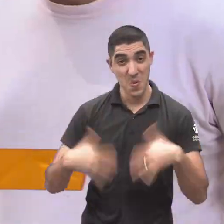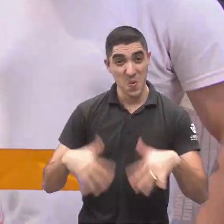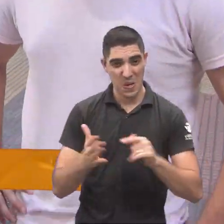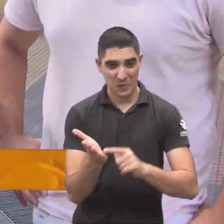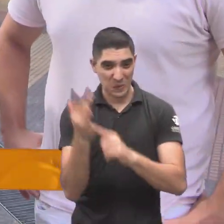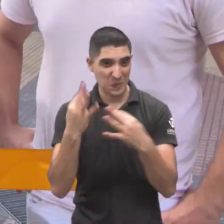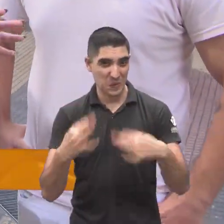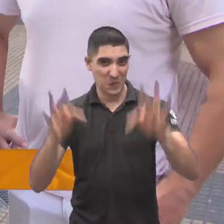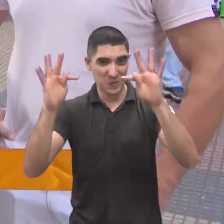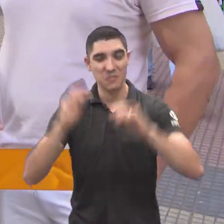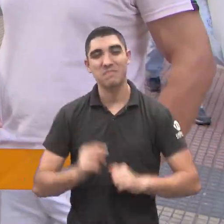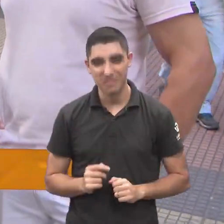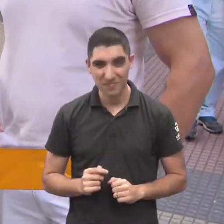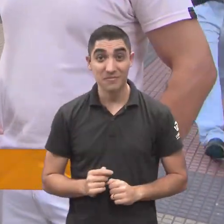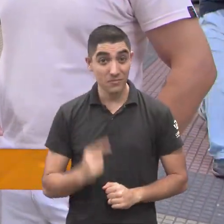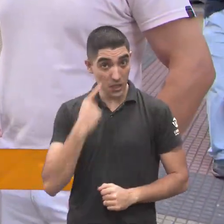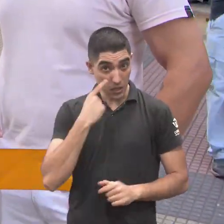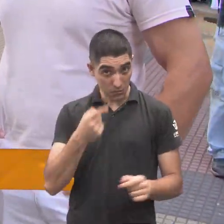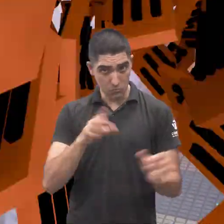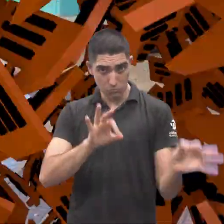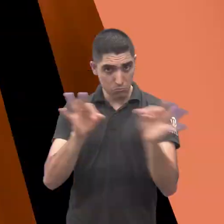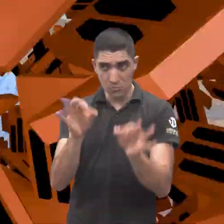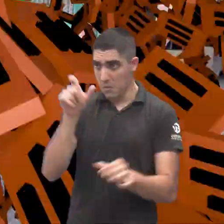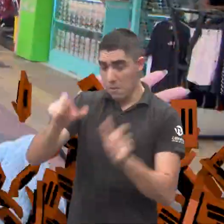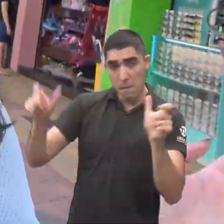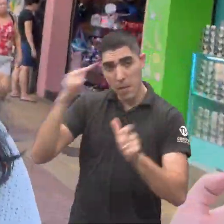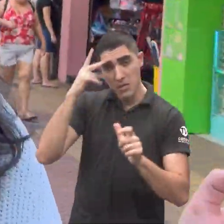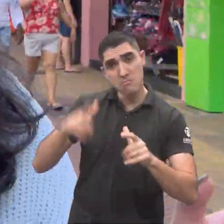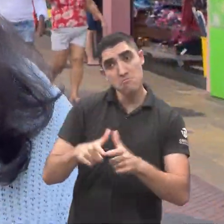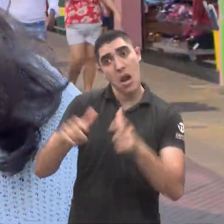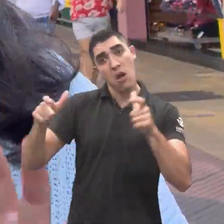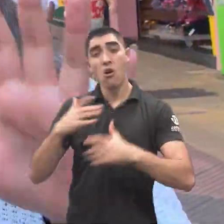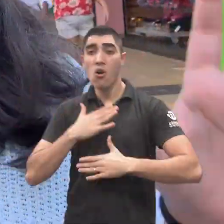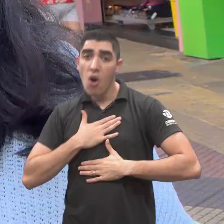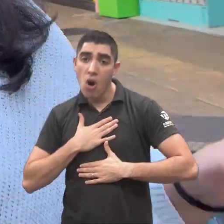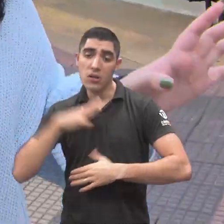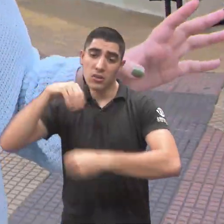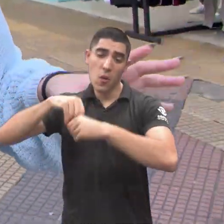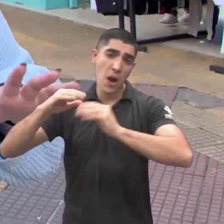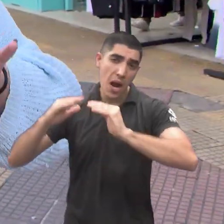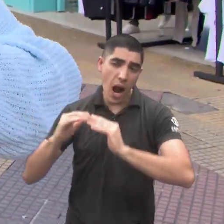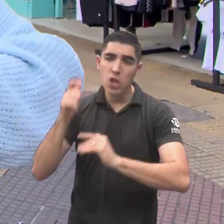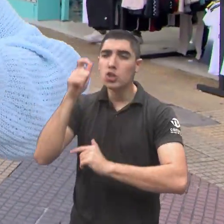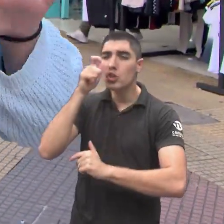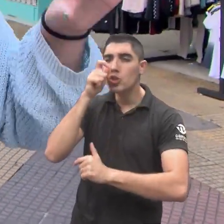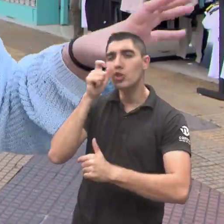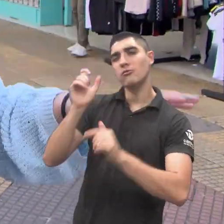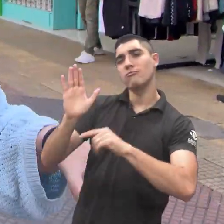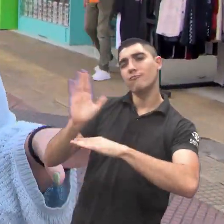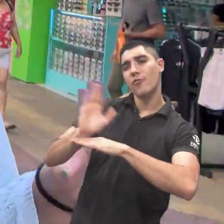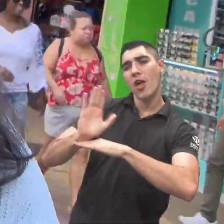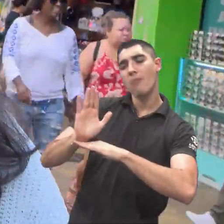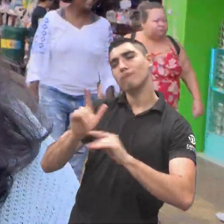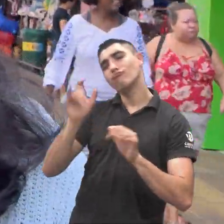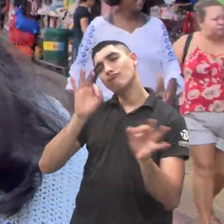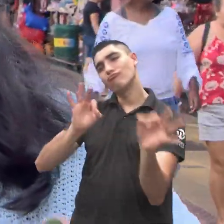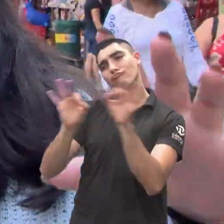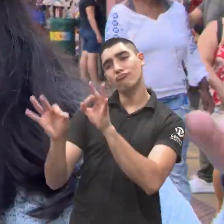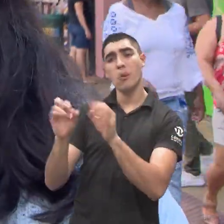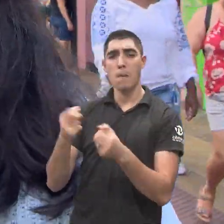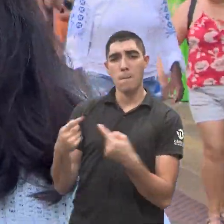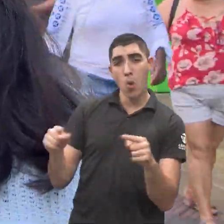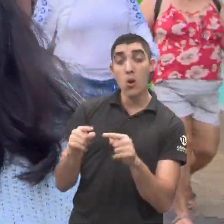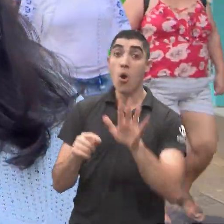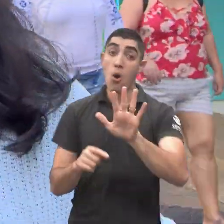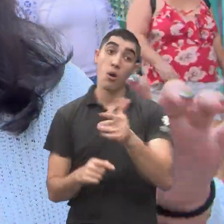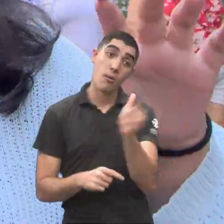Instagram. É isso, gente, casal aqui tá antenado. Bom, como a gente viu, a galera tá bem antenada. Tem uma galera que curte, né, ficar em casa,